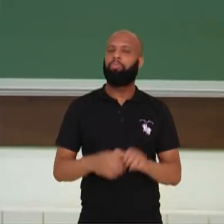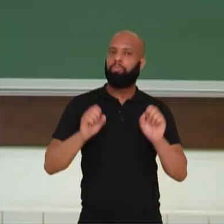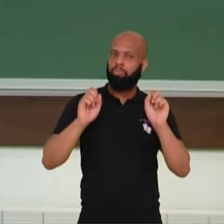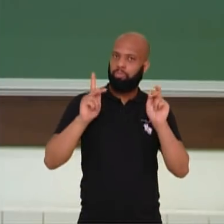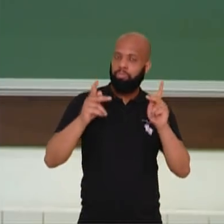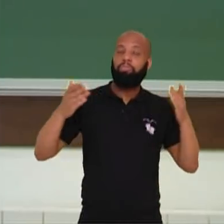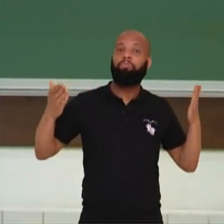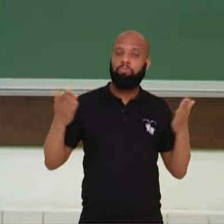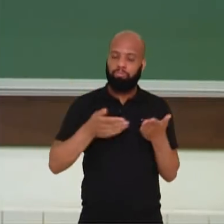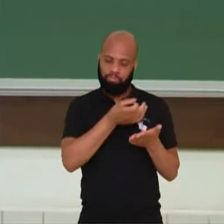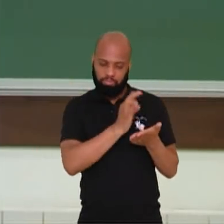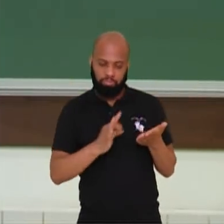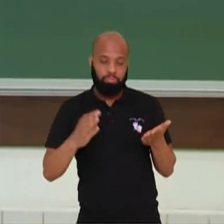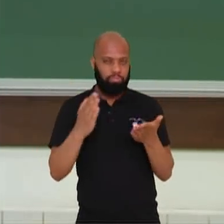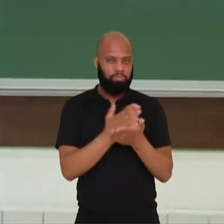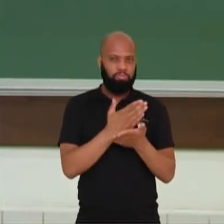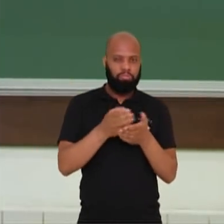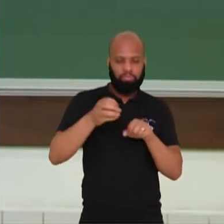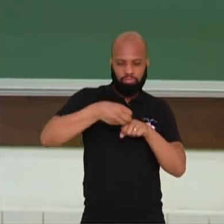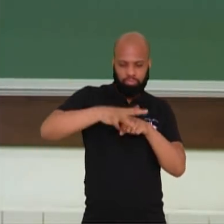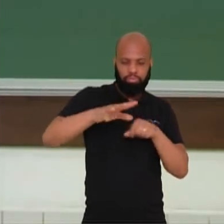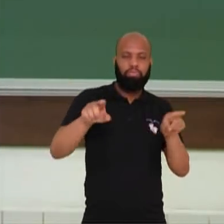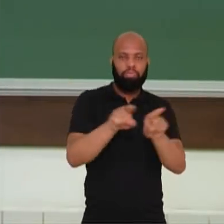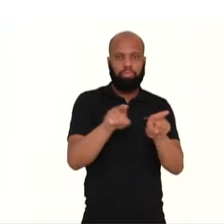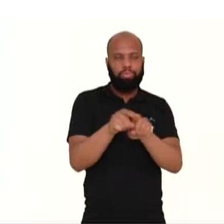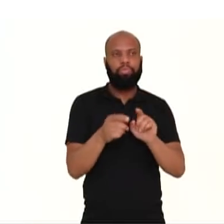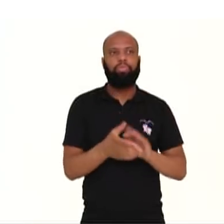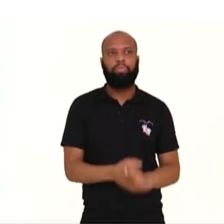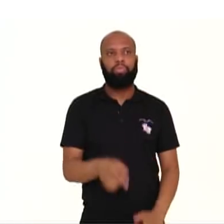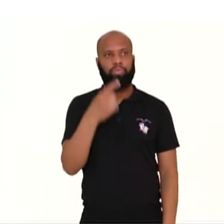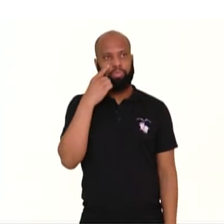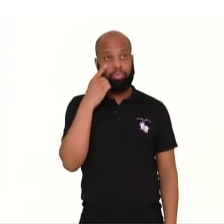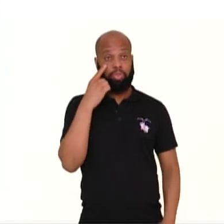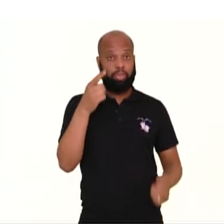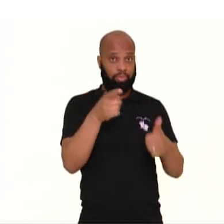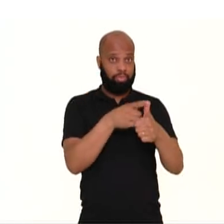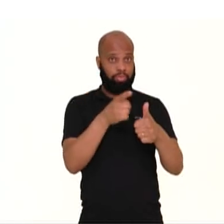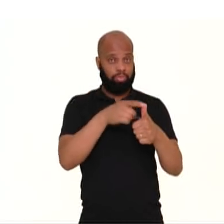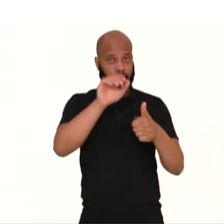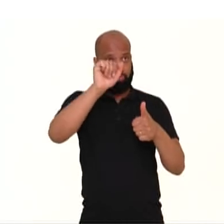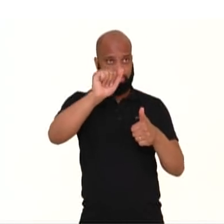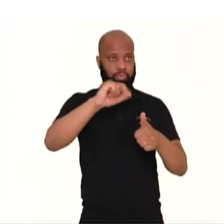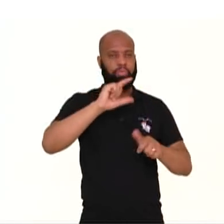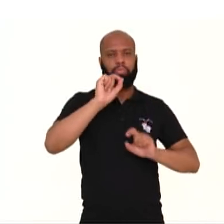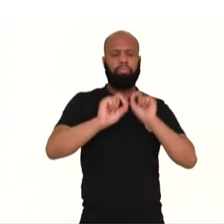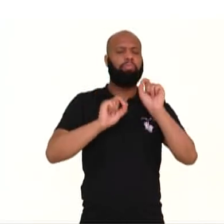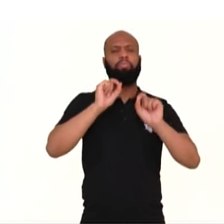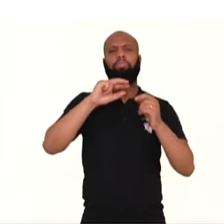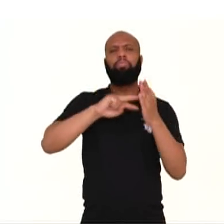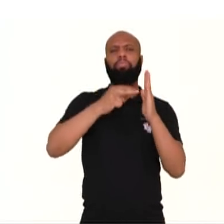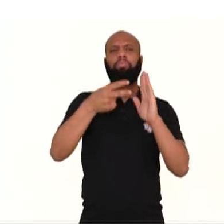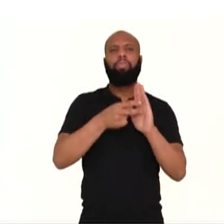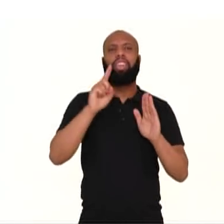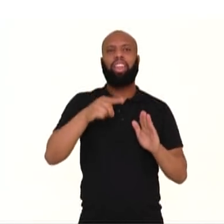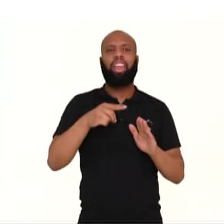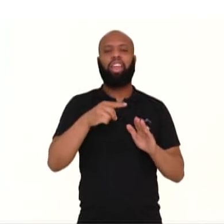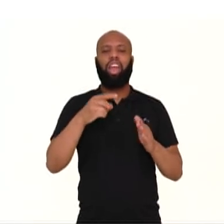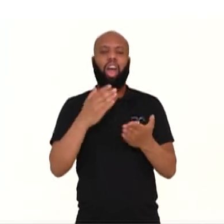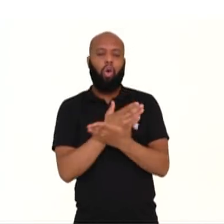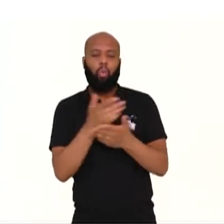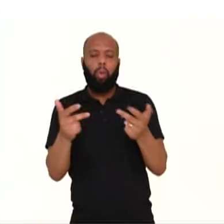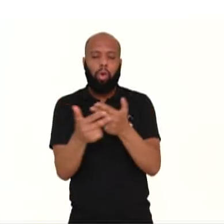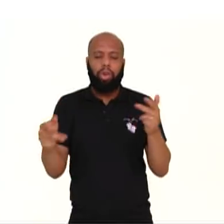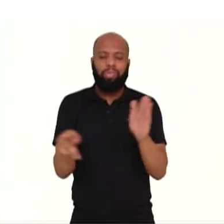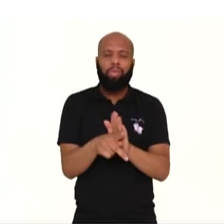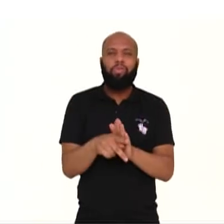Ok? Vamos fazer a correção em alguns comentários? Vejam assim, ó, calcanhar de Aquiles representa o ponto fraco de uma